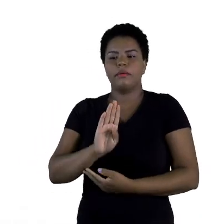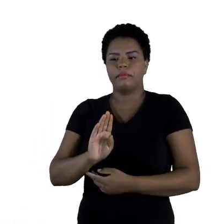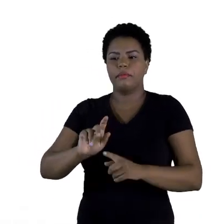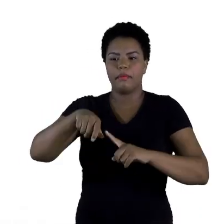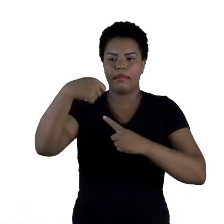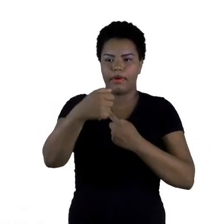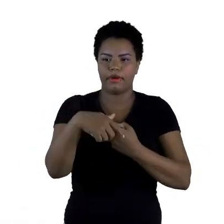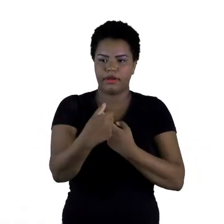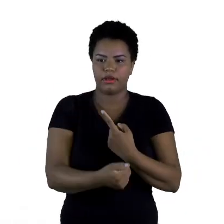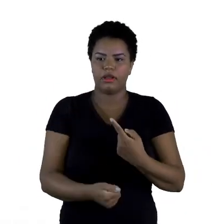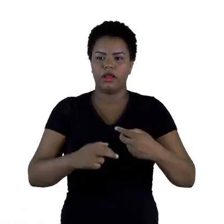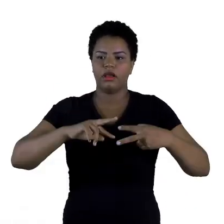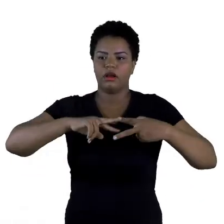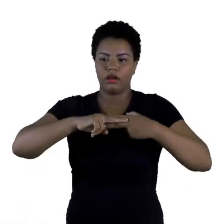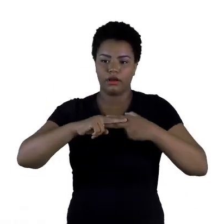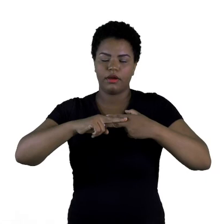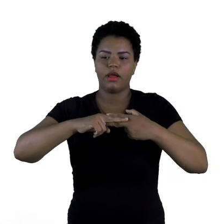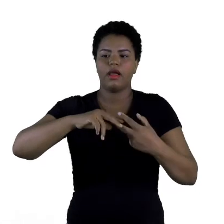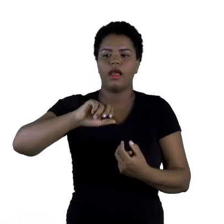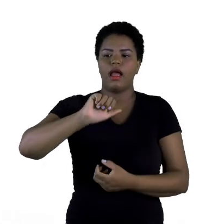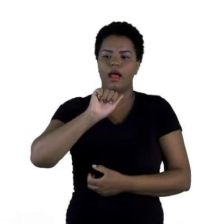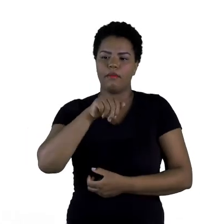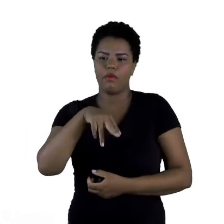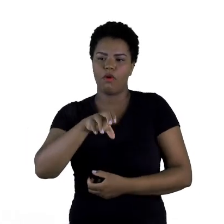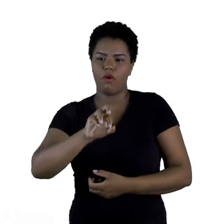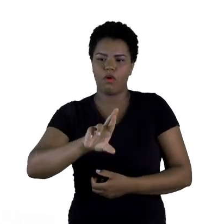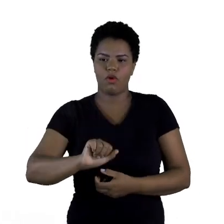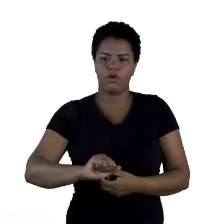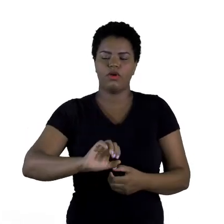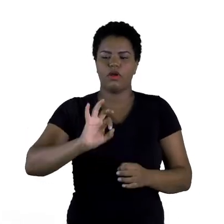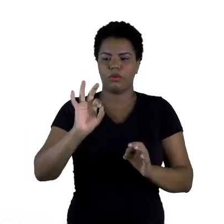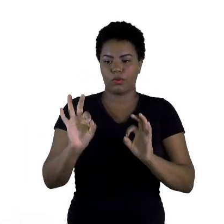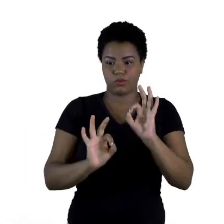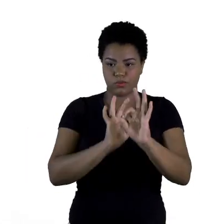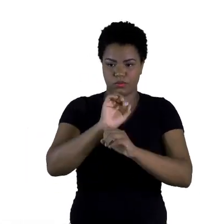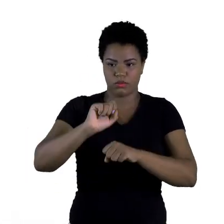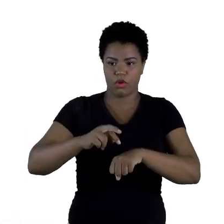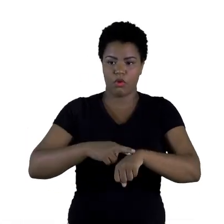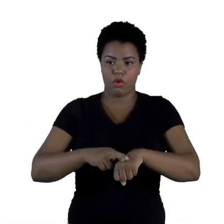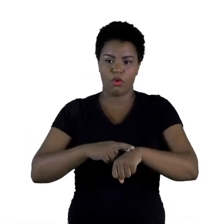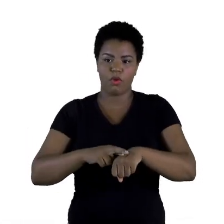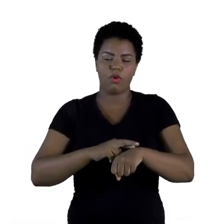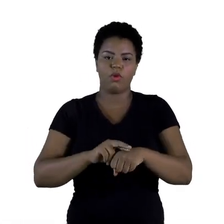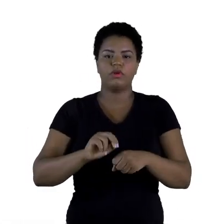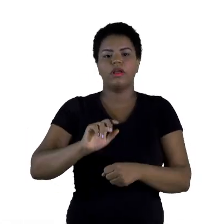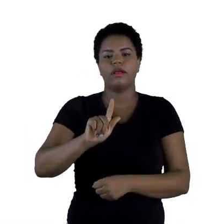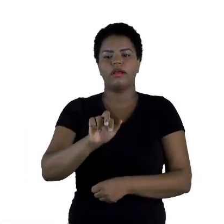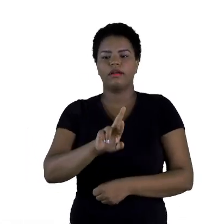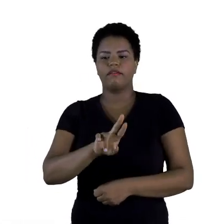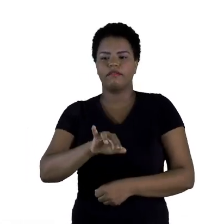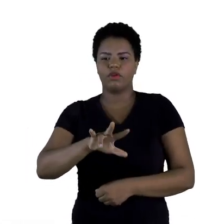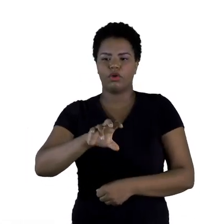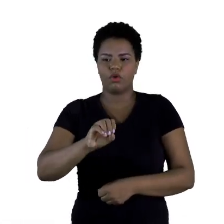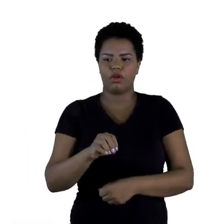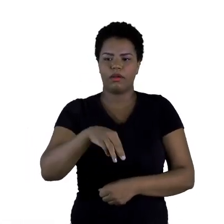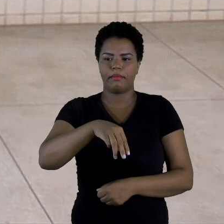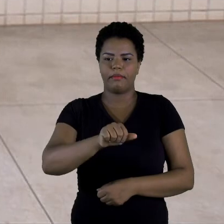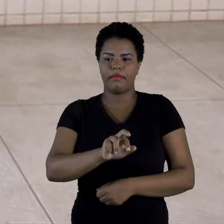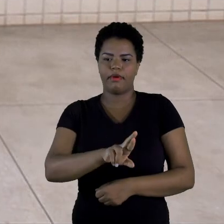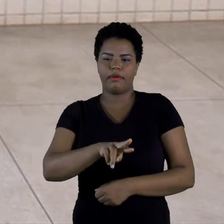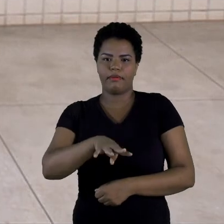amora, jabuticaba, graviola e marmelo. Que palavras que estão escondidas aí dentro?